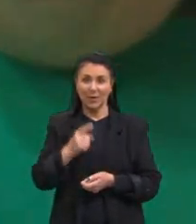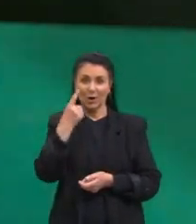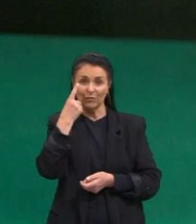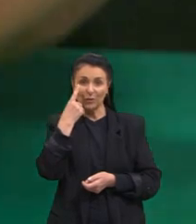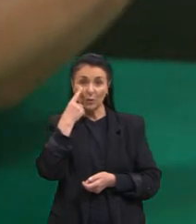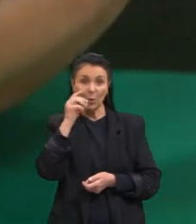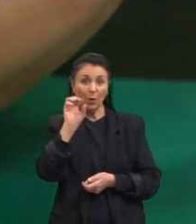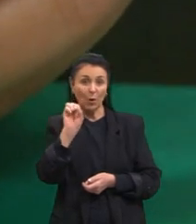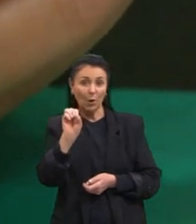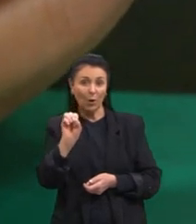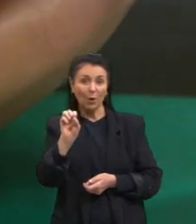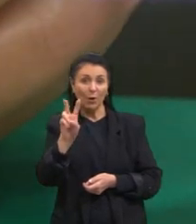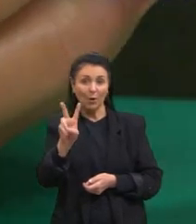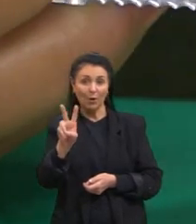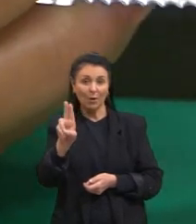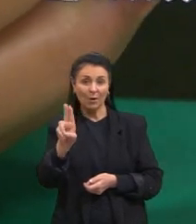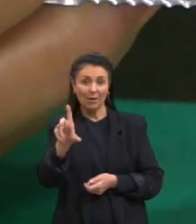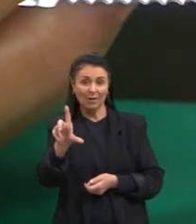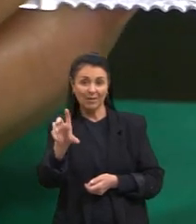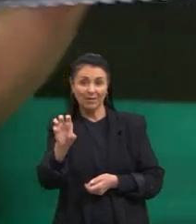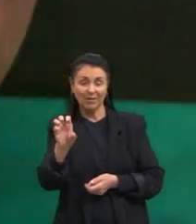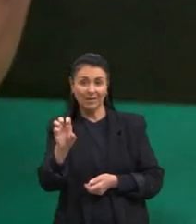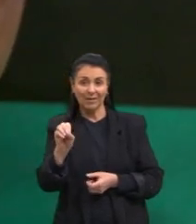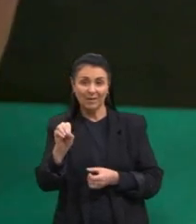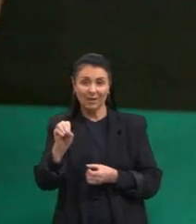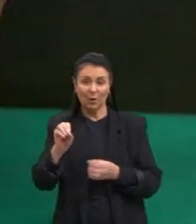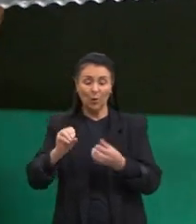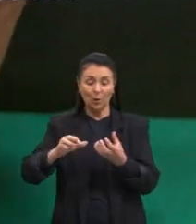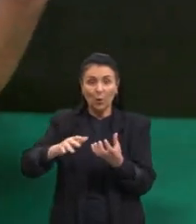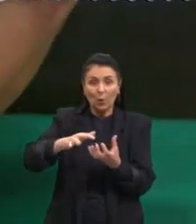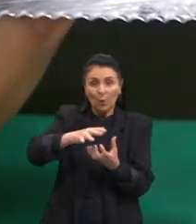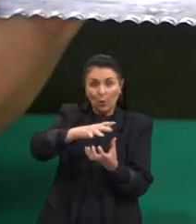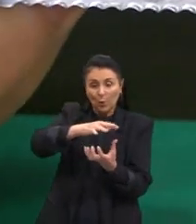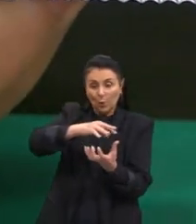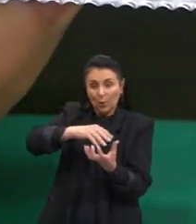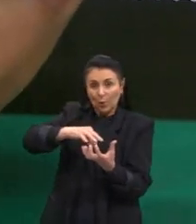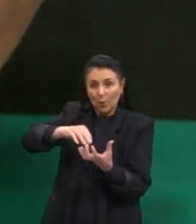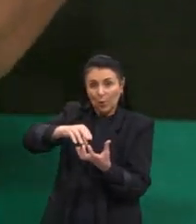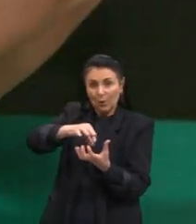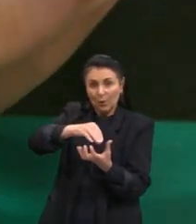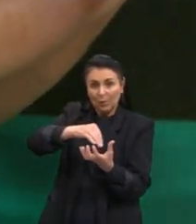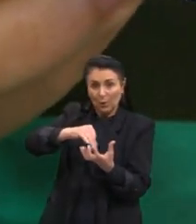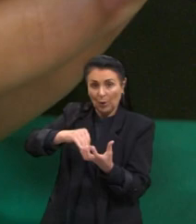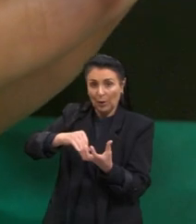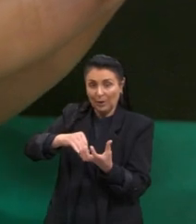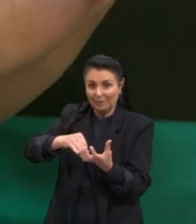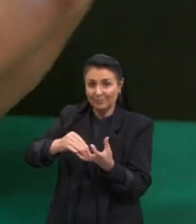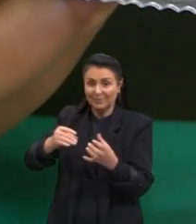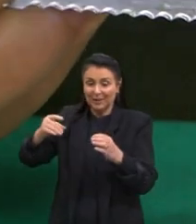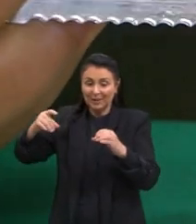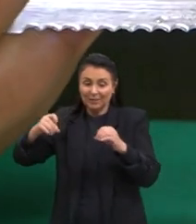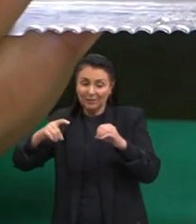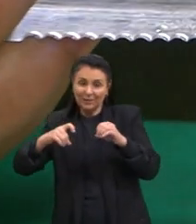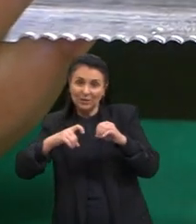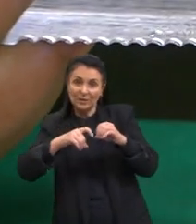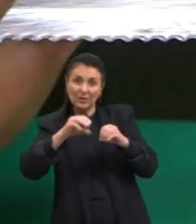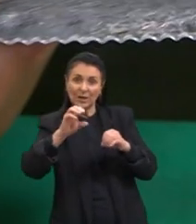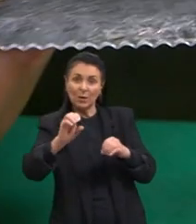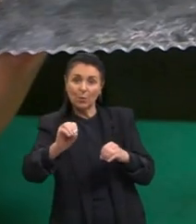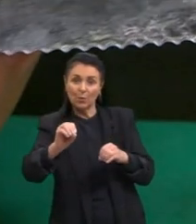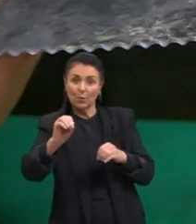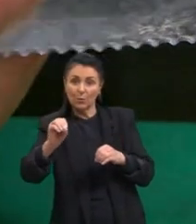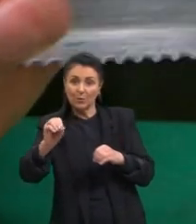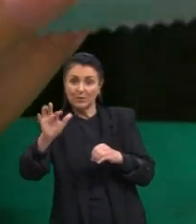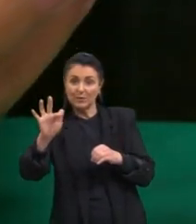e aqui no óvulo e o Paulinho vai fertilizar a os fera Oi